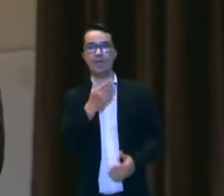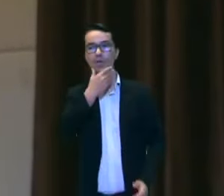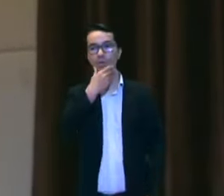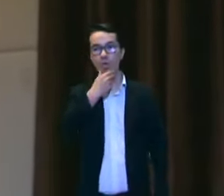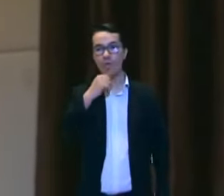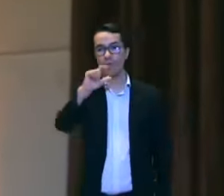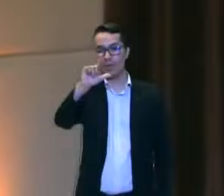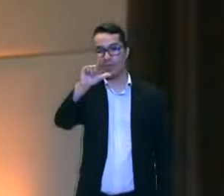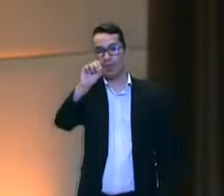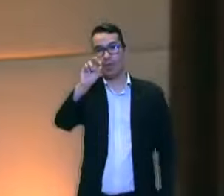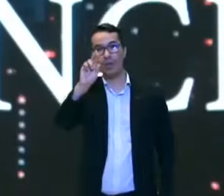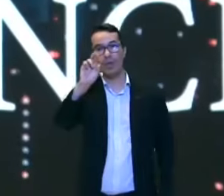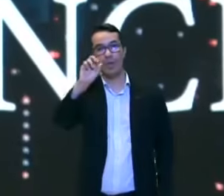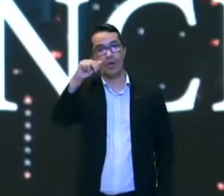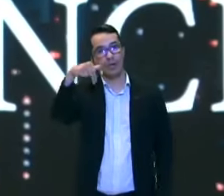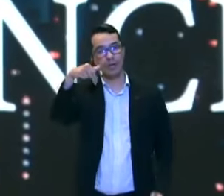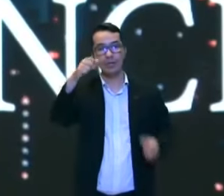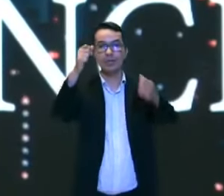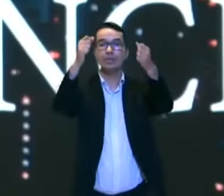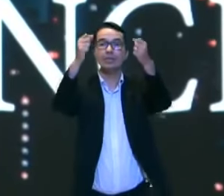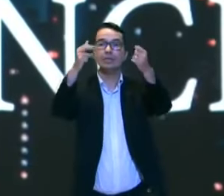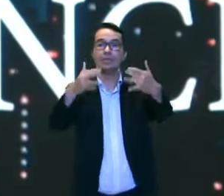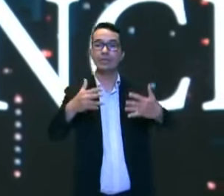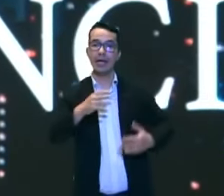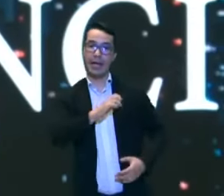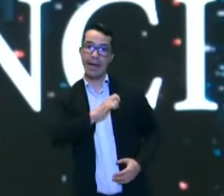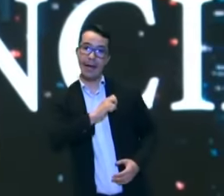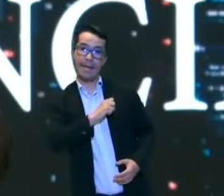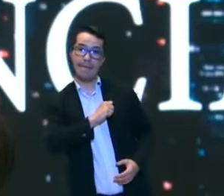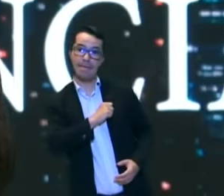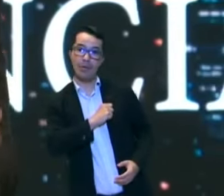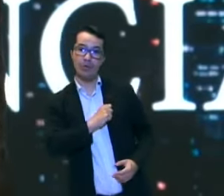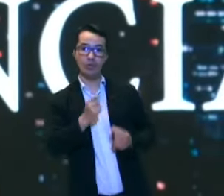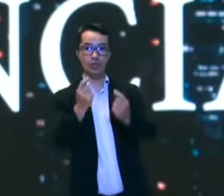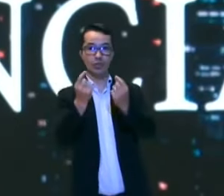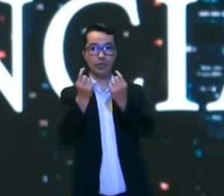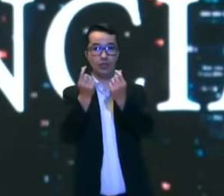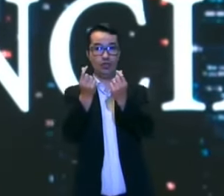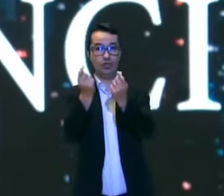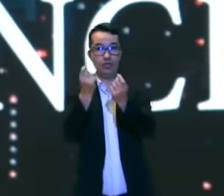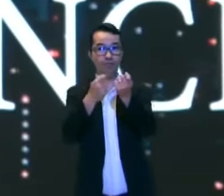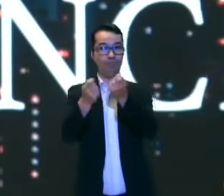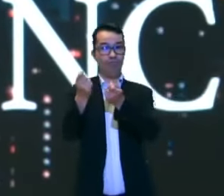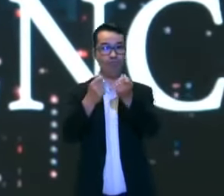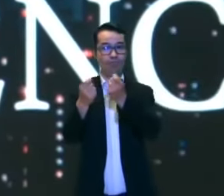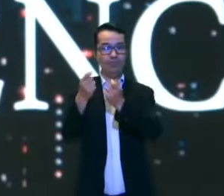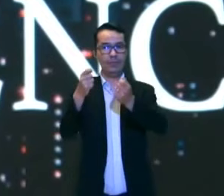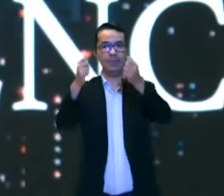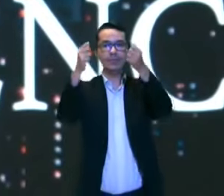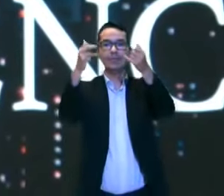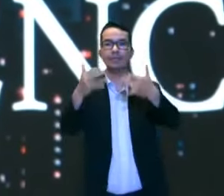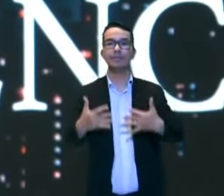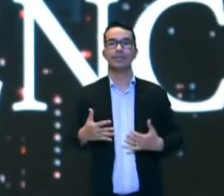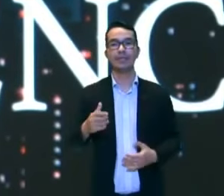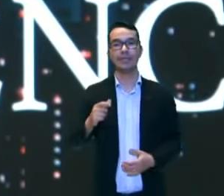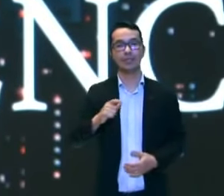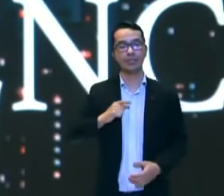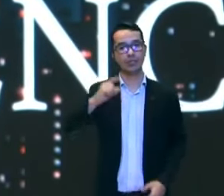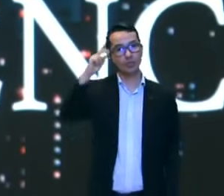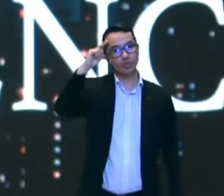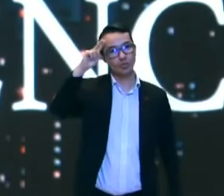ele vai falar sobre o amor ao dinheiro. E ele vai contar uma história que aconteceu em Austin, no Texas.